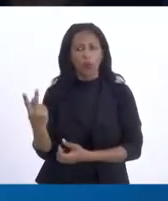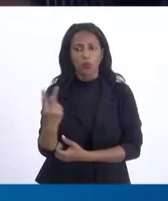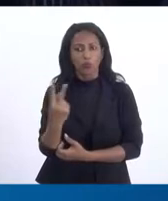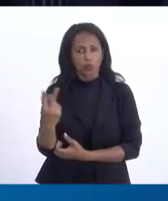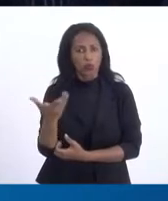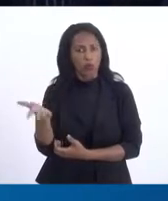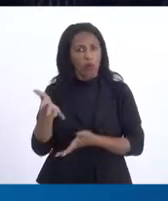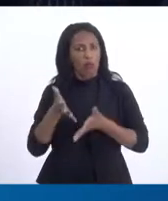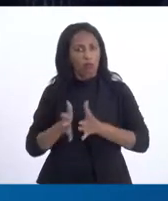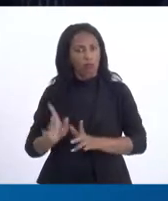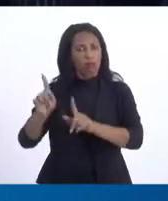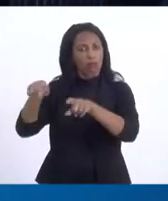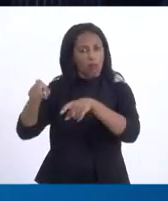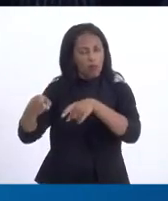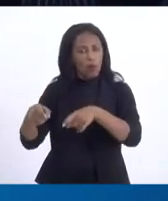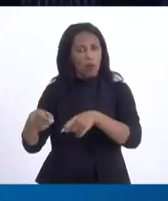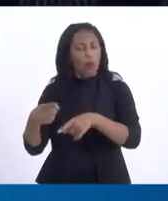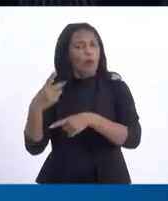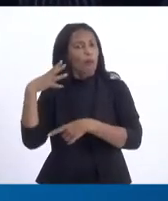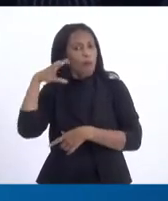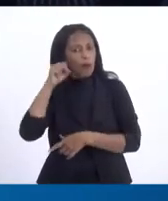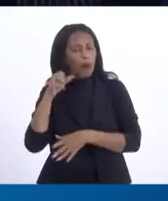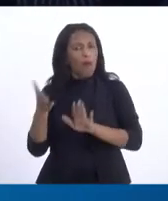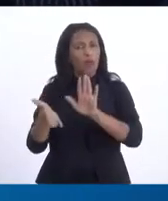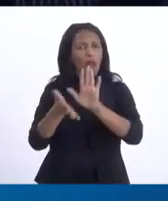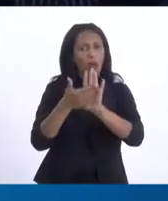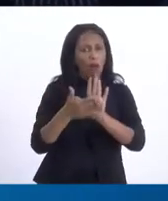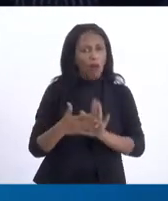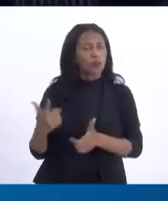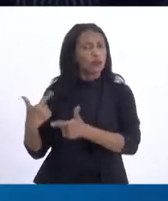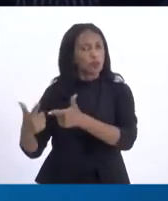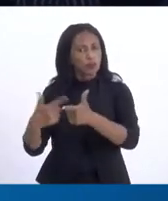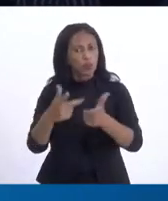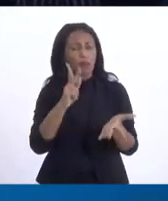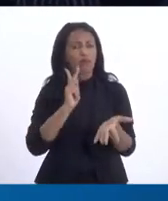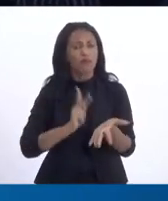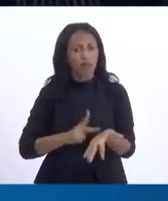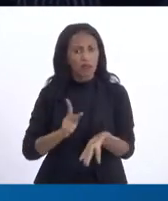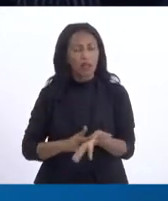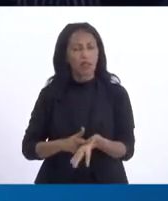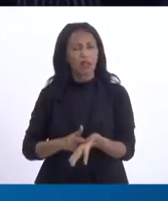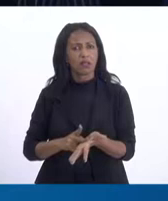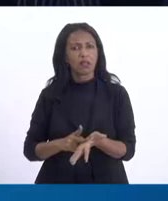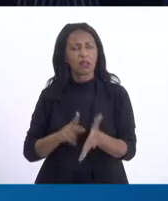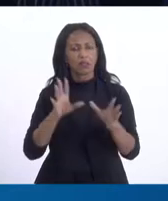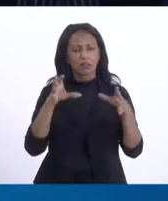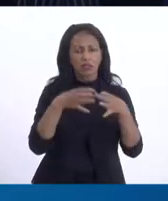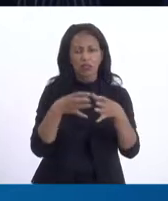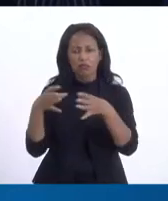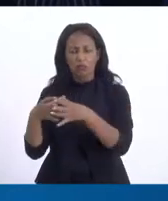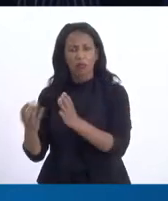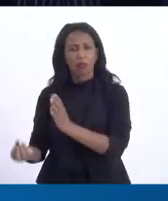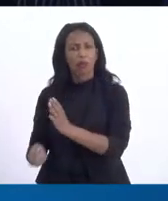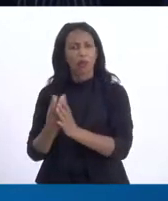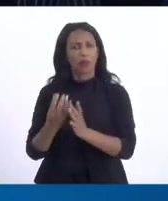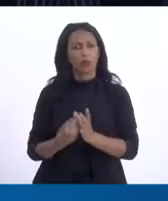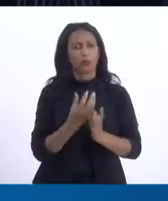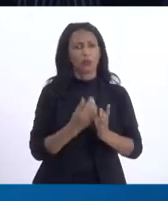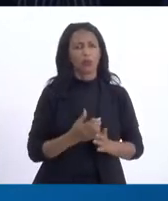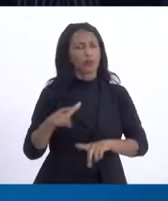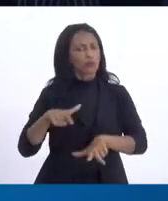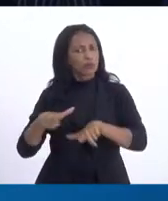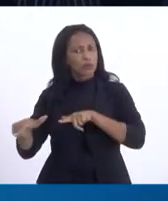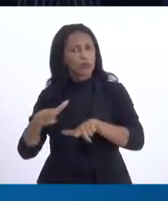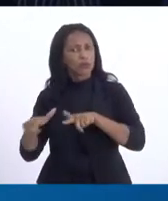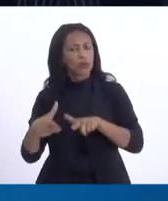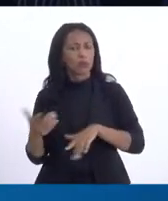são, para ouvir as demandas verdadeiras das classes produtoras e das classes